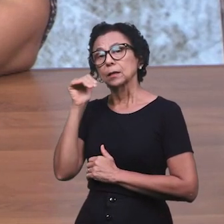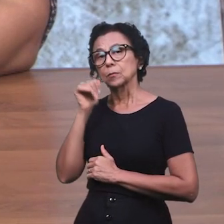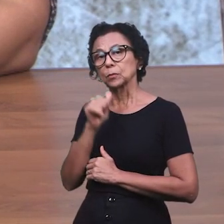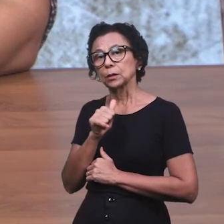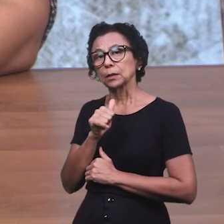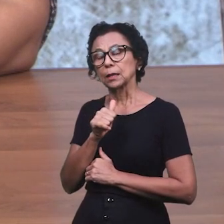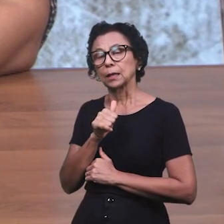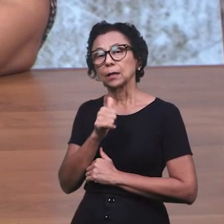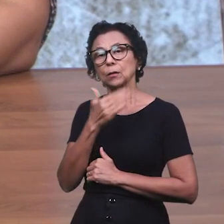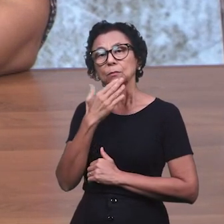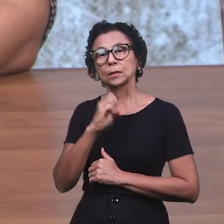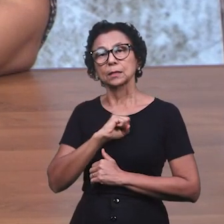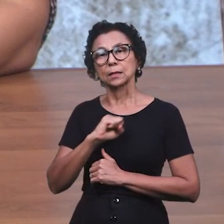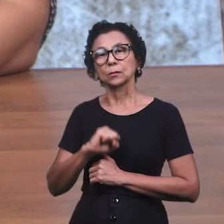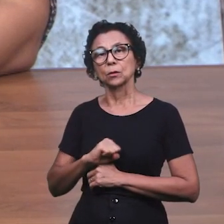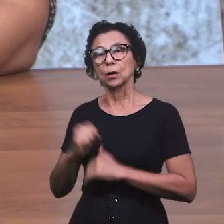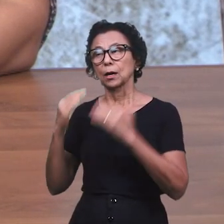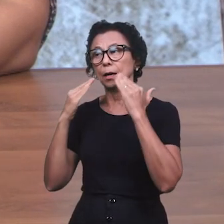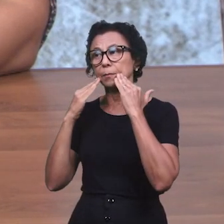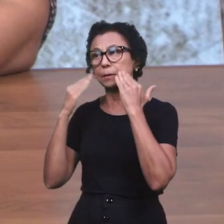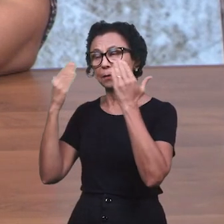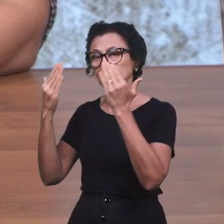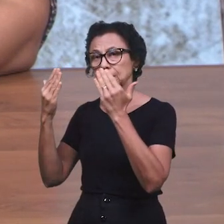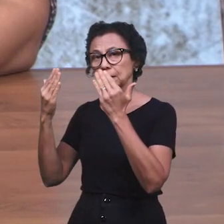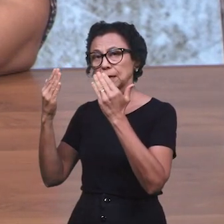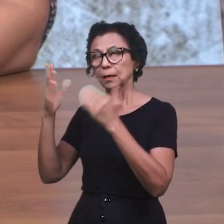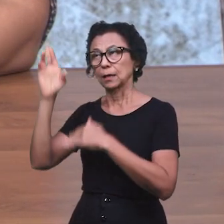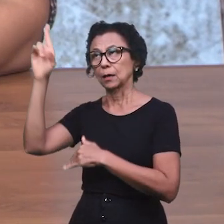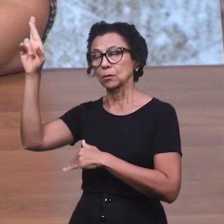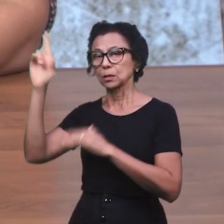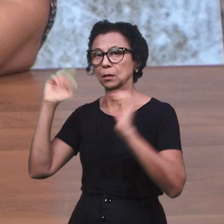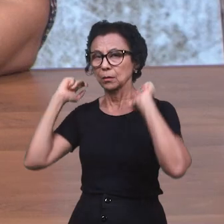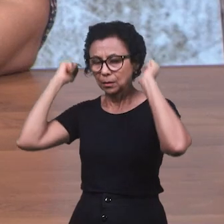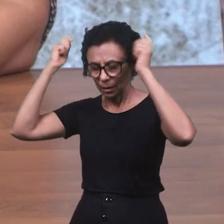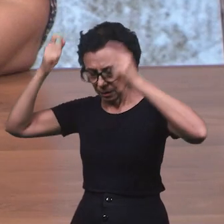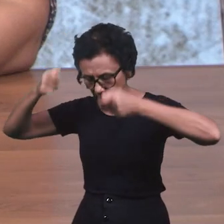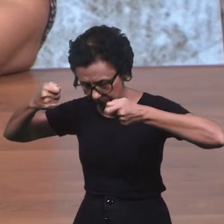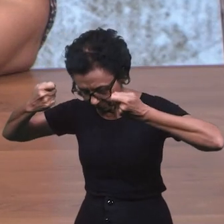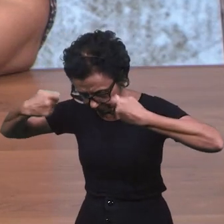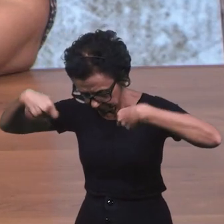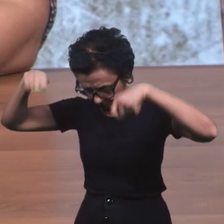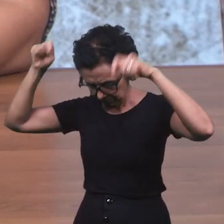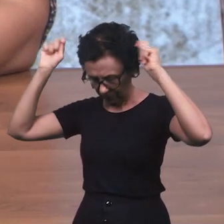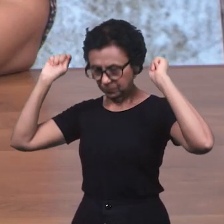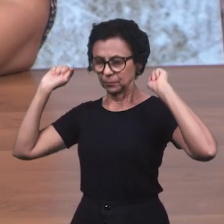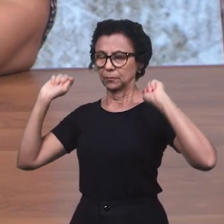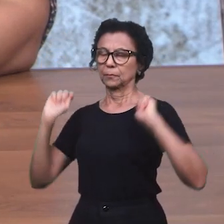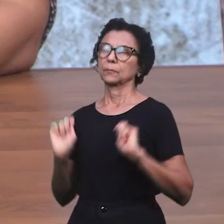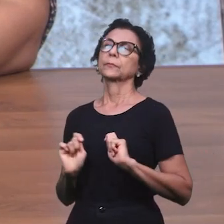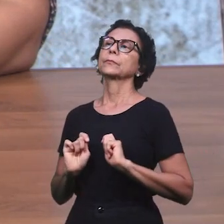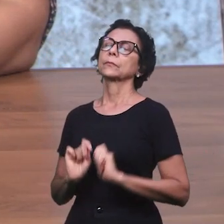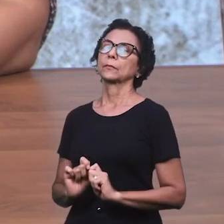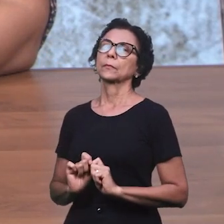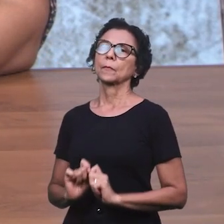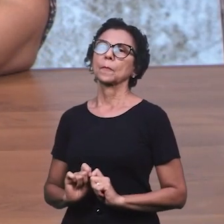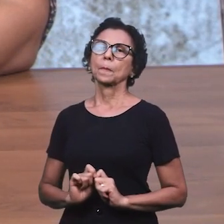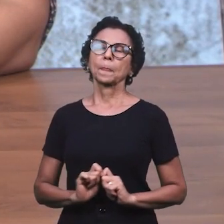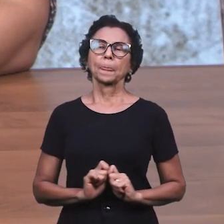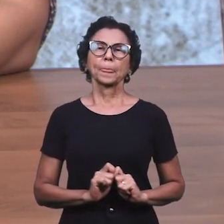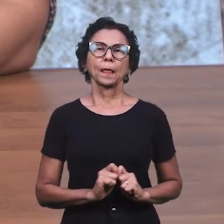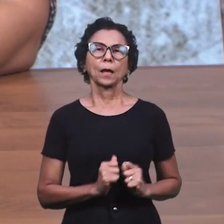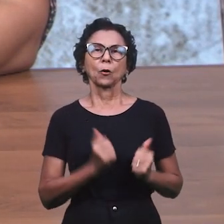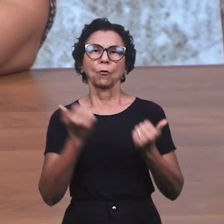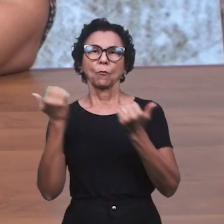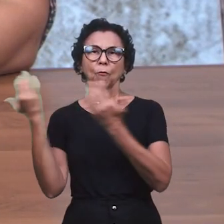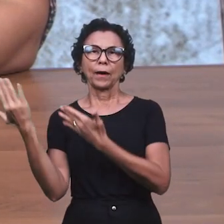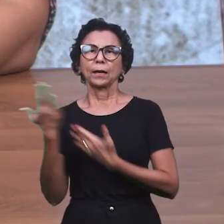e descobrirá a cabeça da mulher. E a oferta memorativa de manjares, que é a oferta de